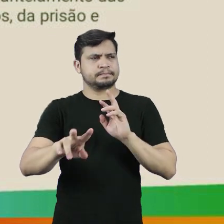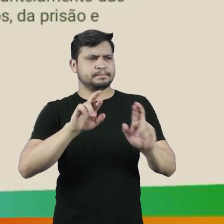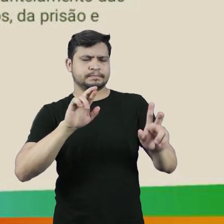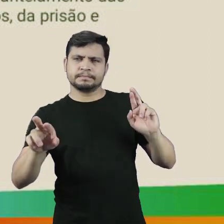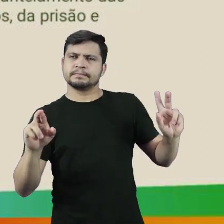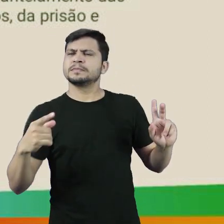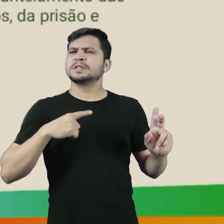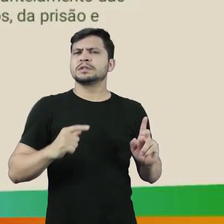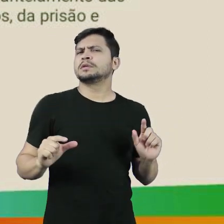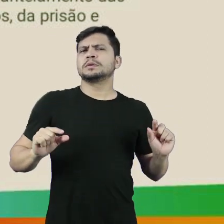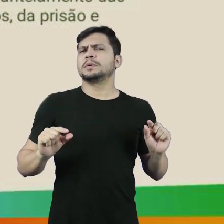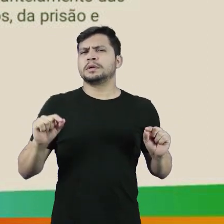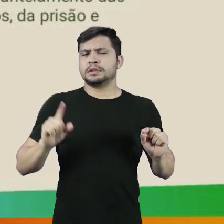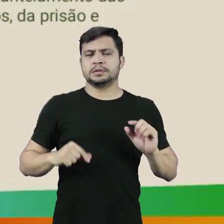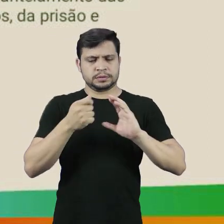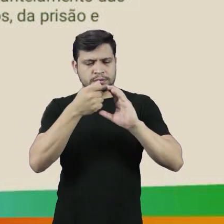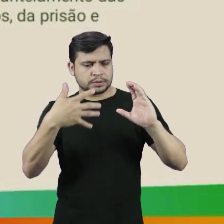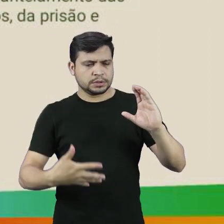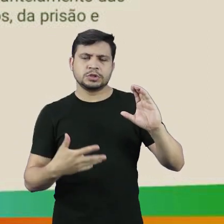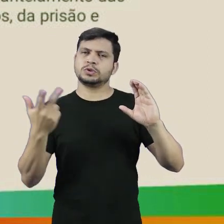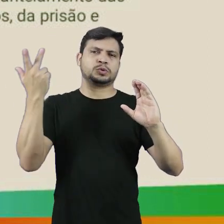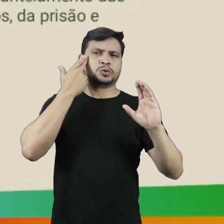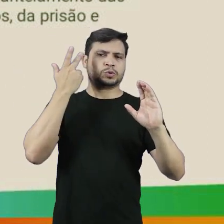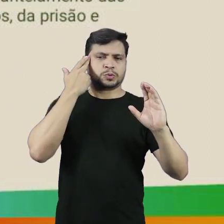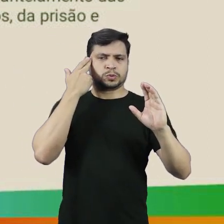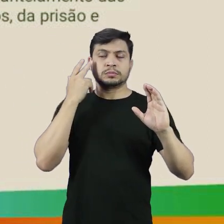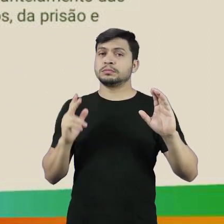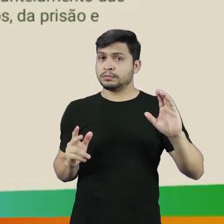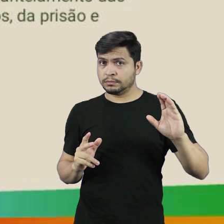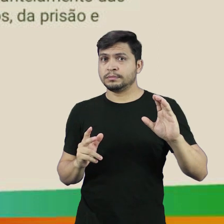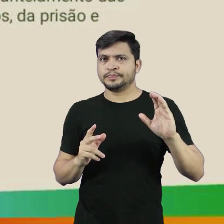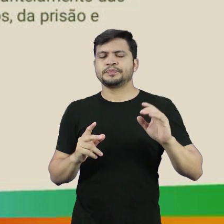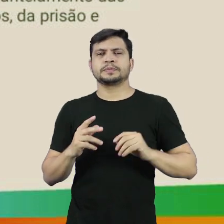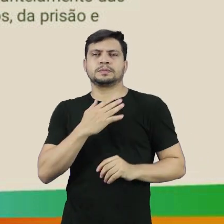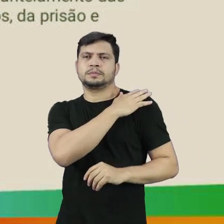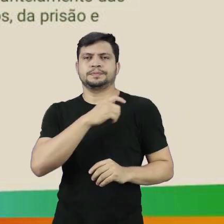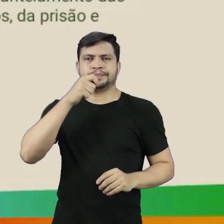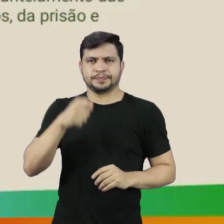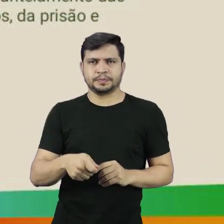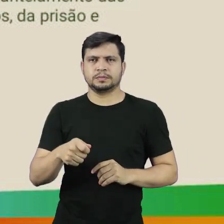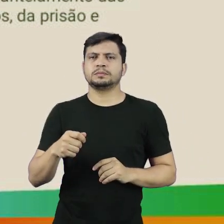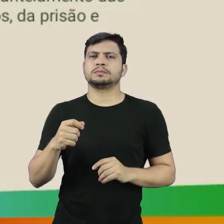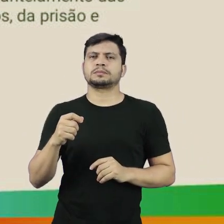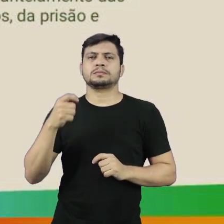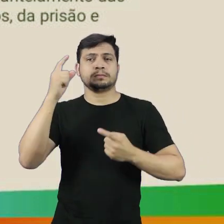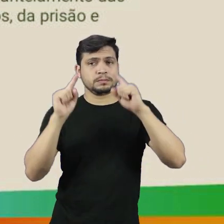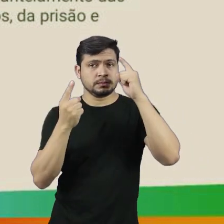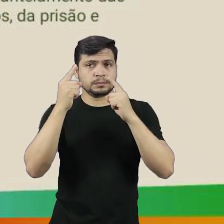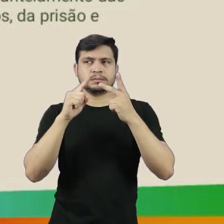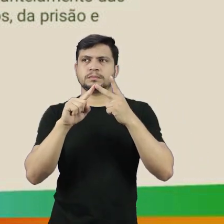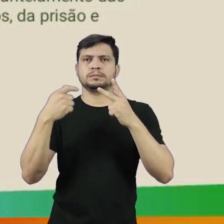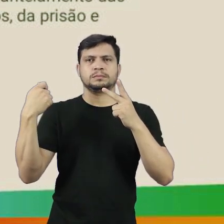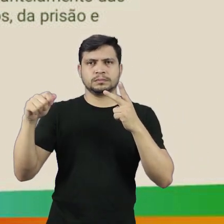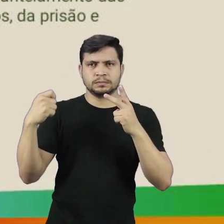apresentam características comuns. Veja, ditadura militar no Chile, na Argentina, no Brasil,